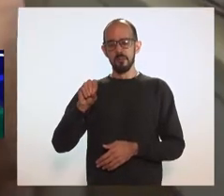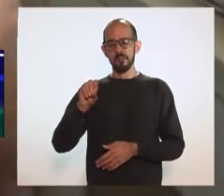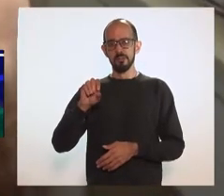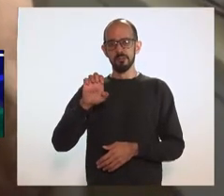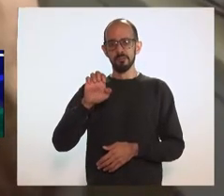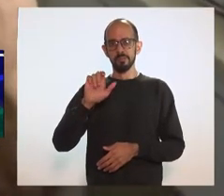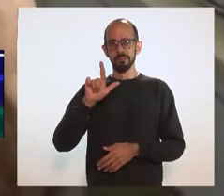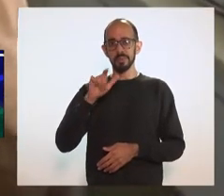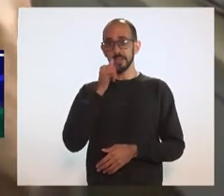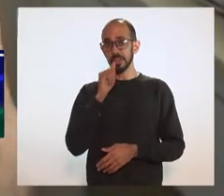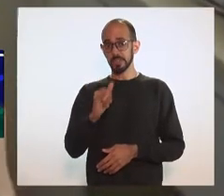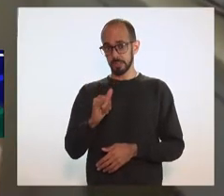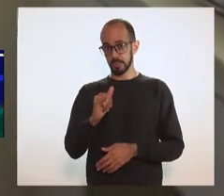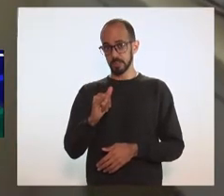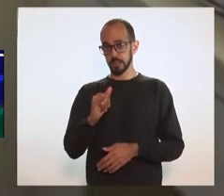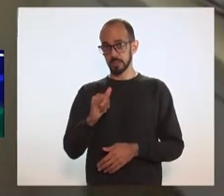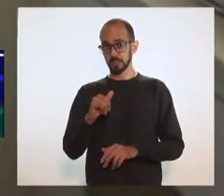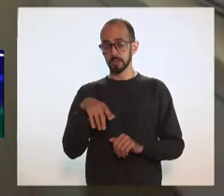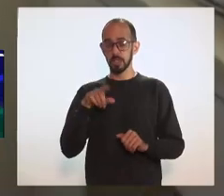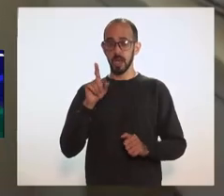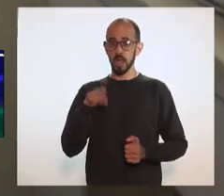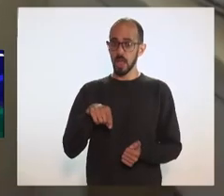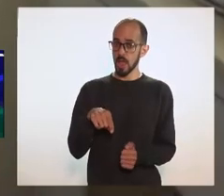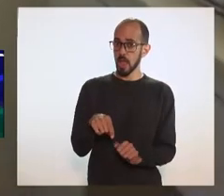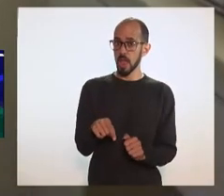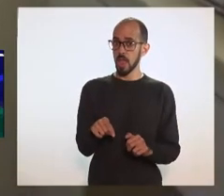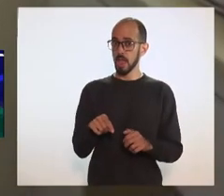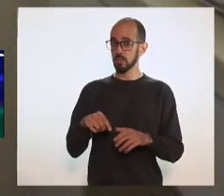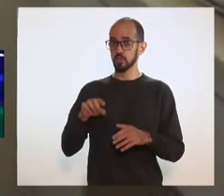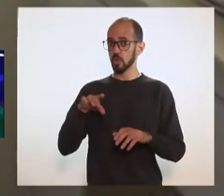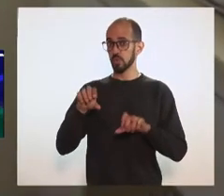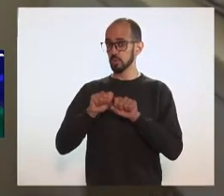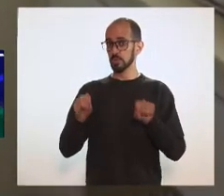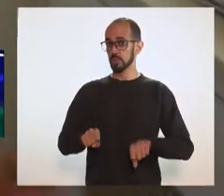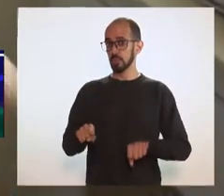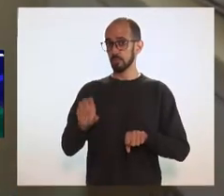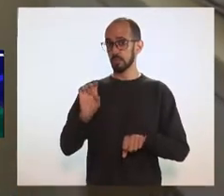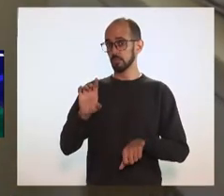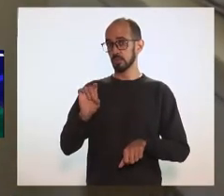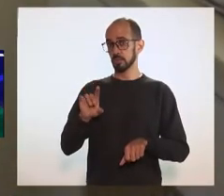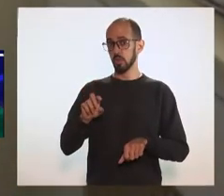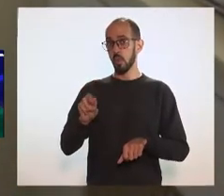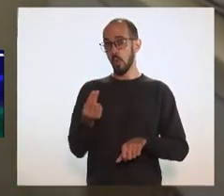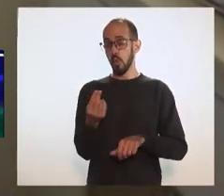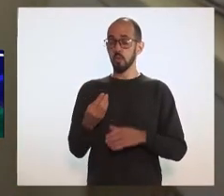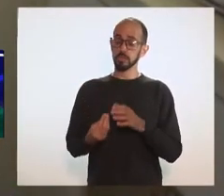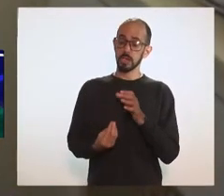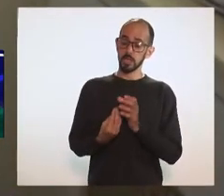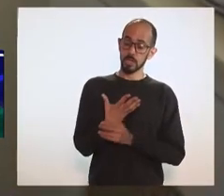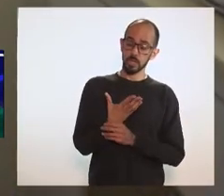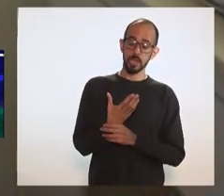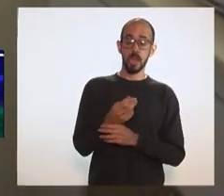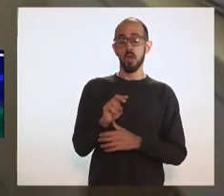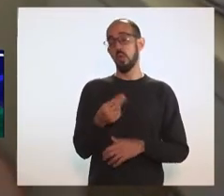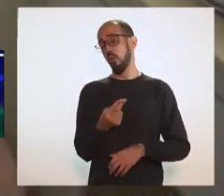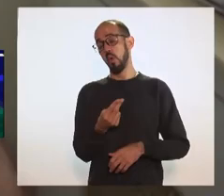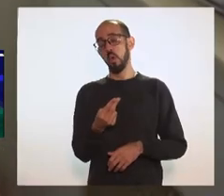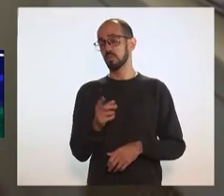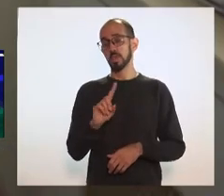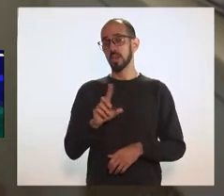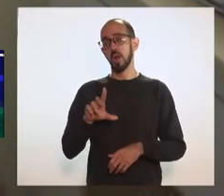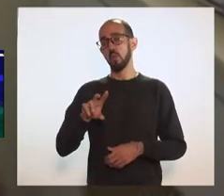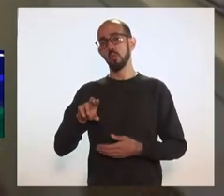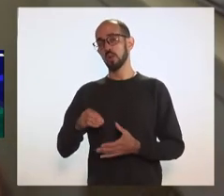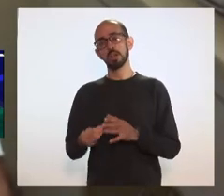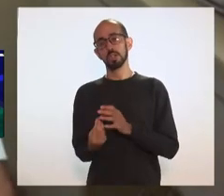regime diferenciado. Então, ele não pode ser autorizativo. Ou você cria ou não cria.